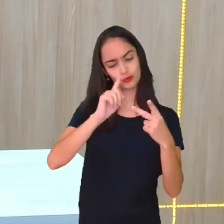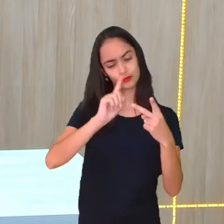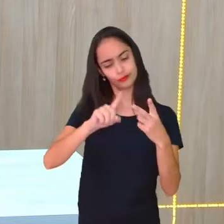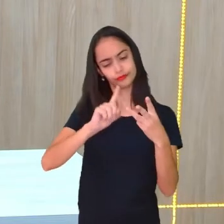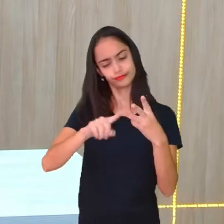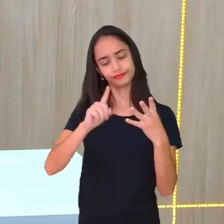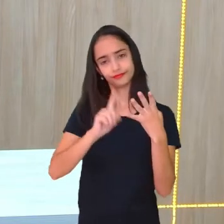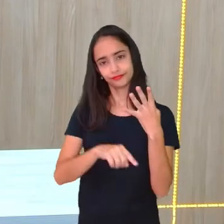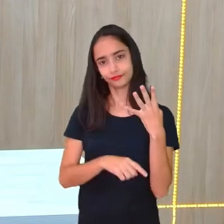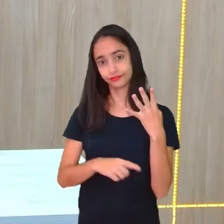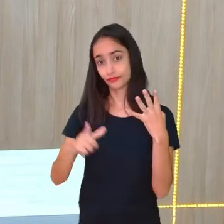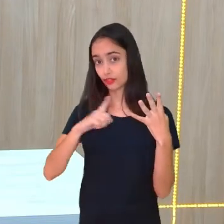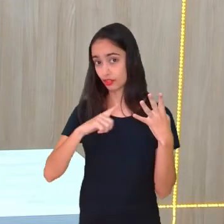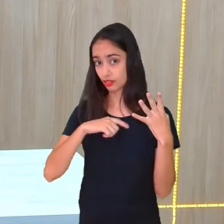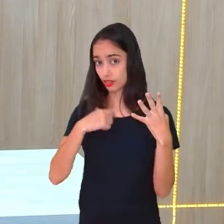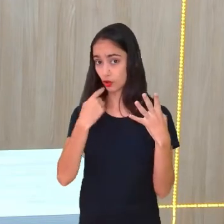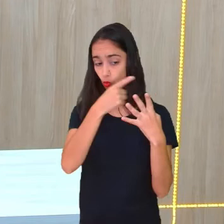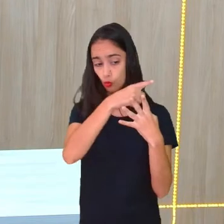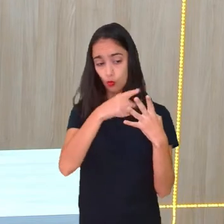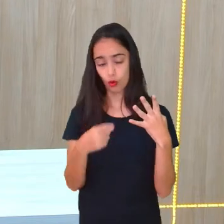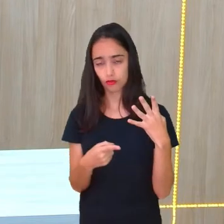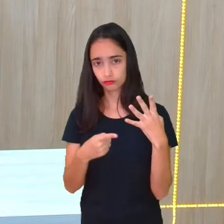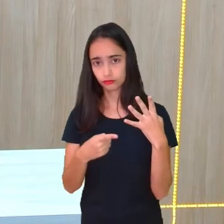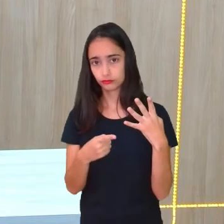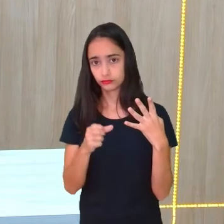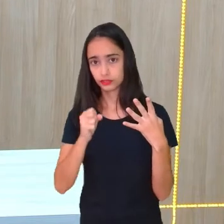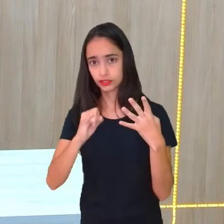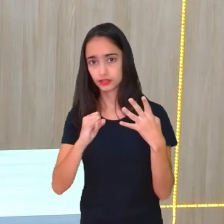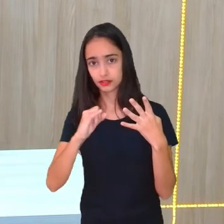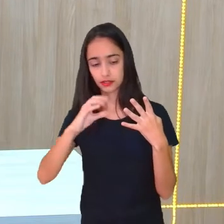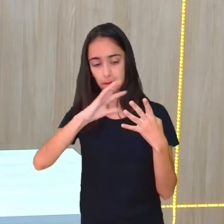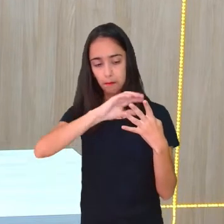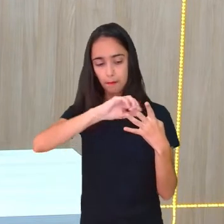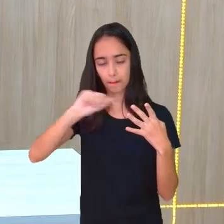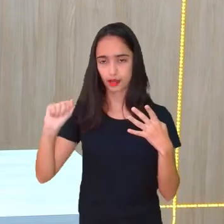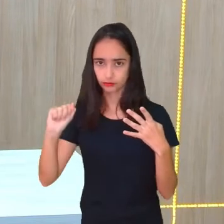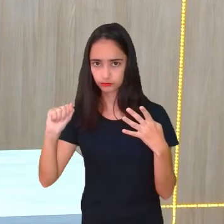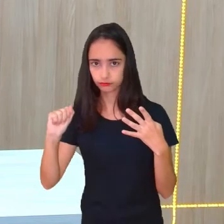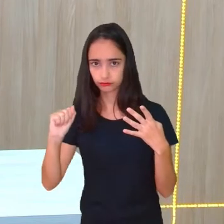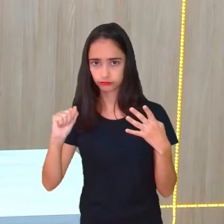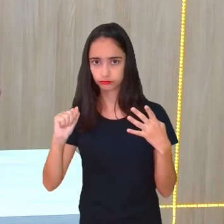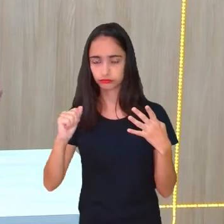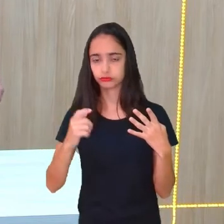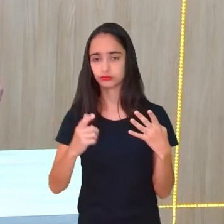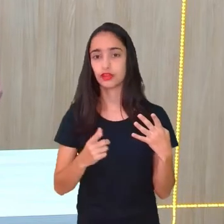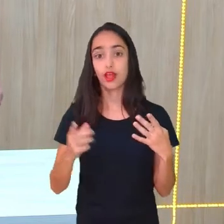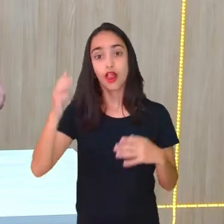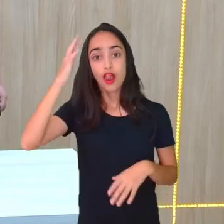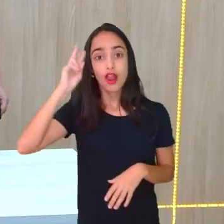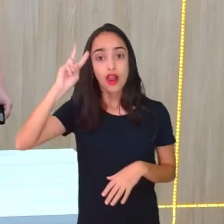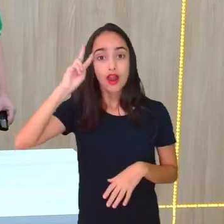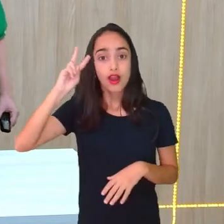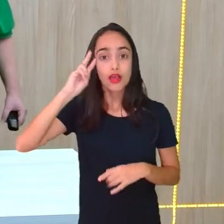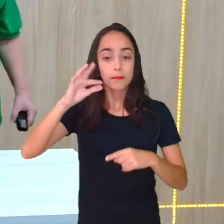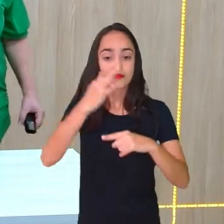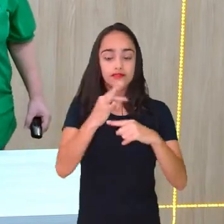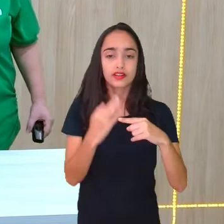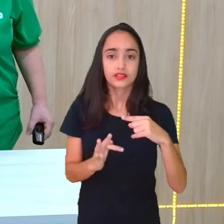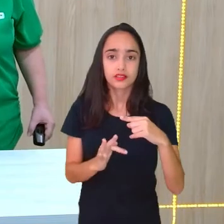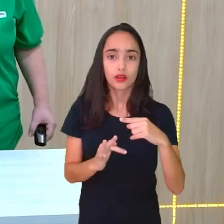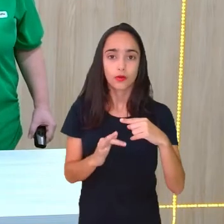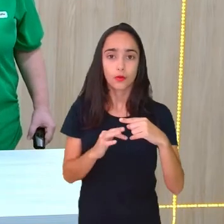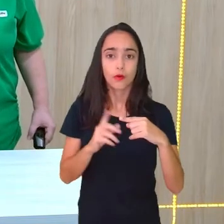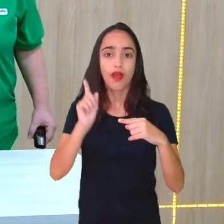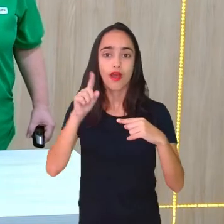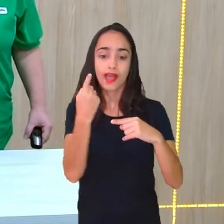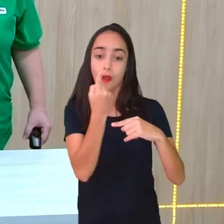1, 2, 3, 4. Tenho 4 possibilidades. Se eu vou pegar um, lembra lá de fração? É um de